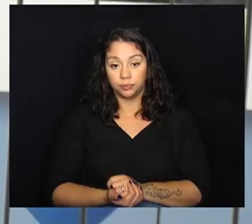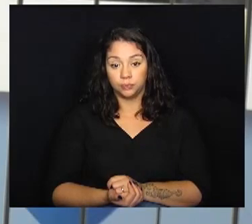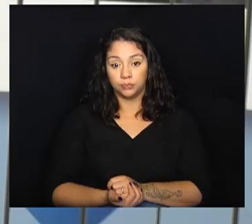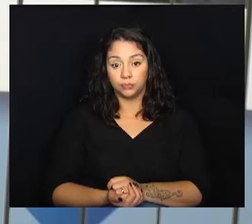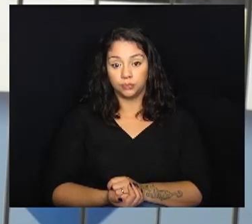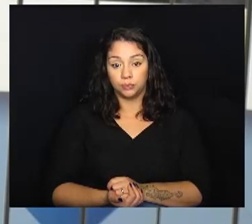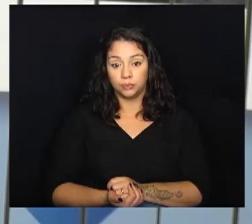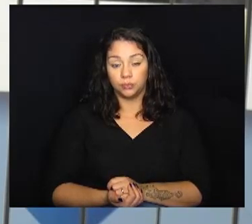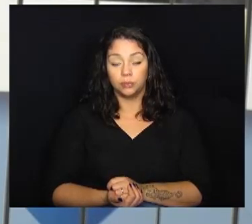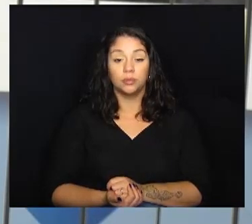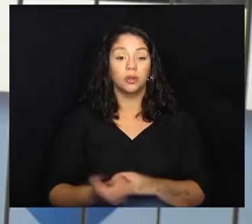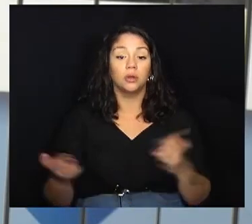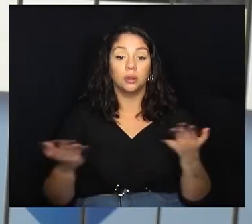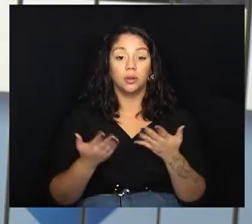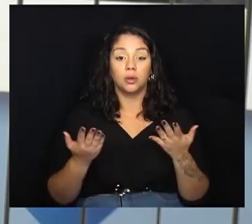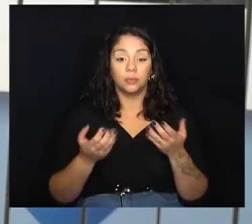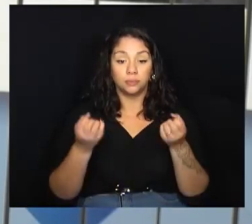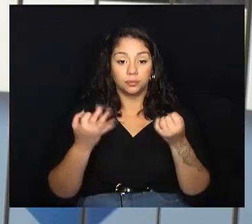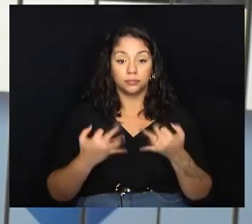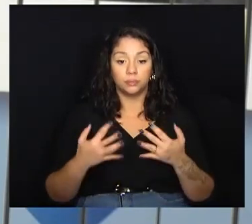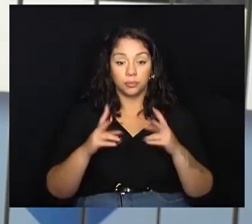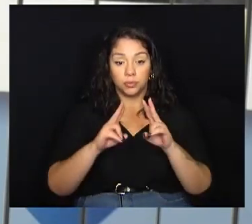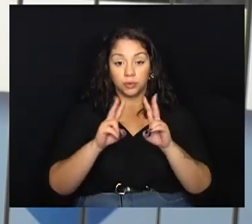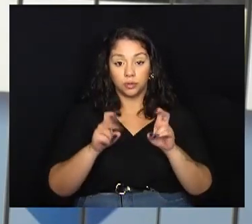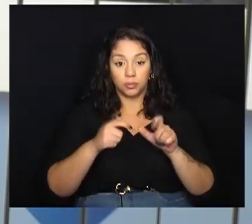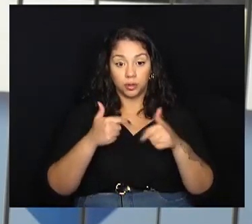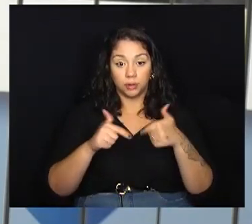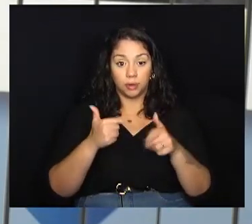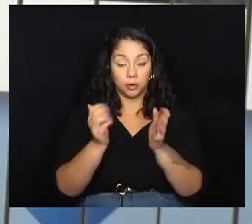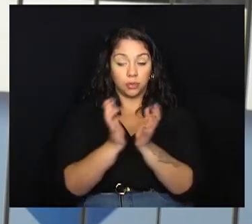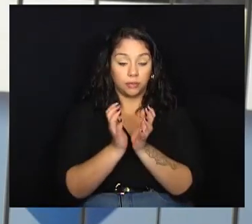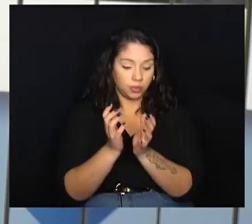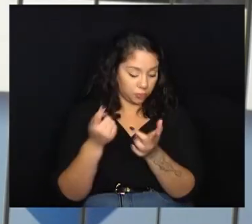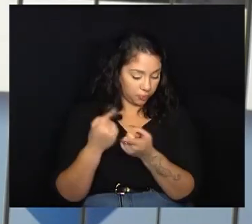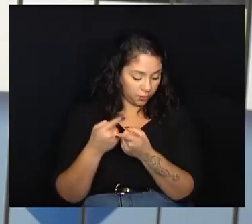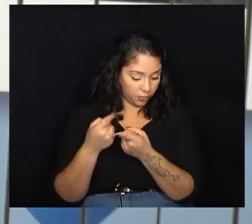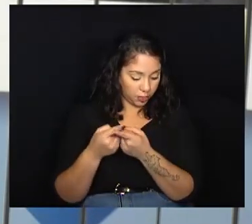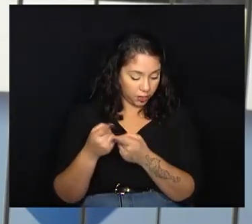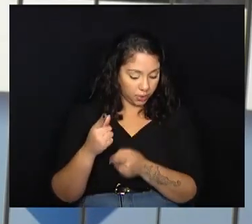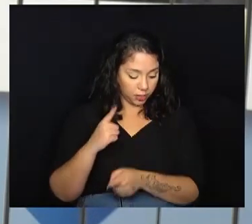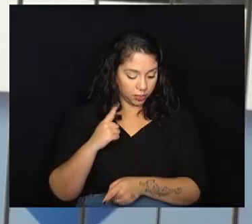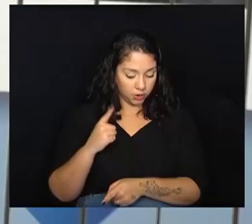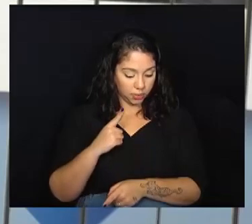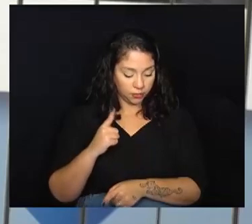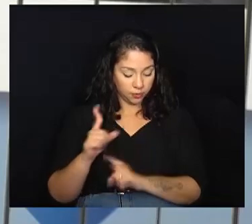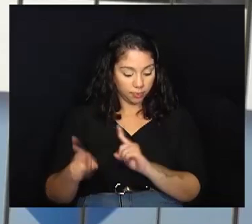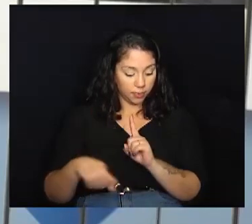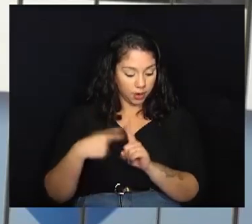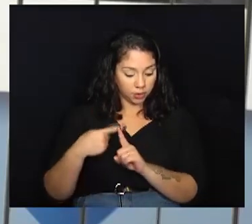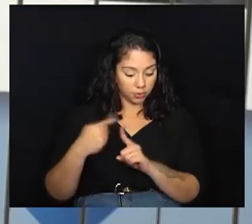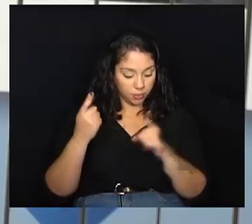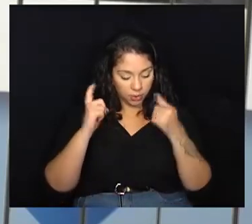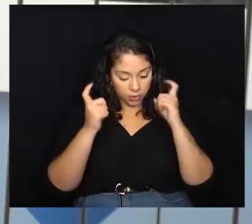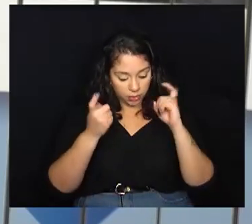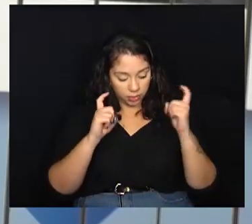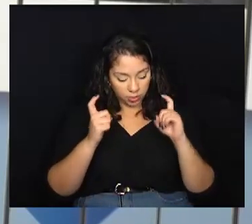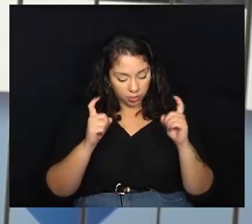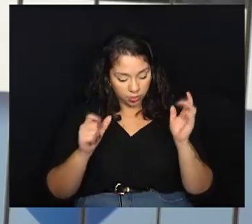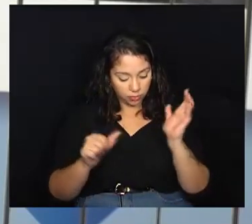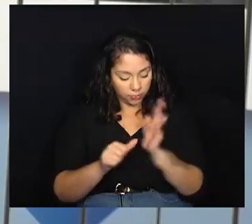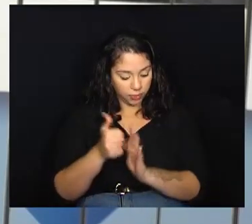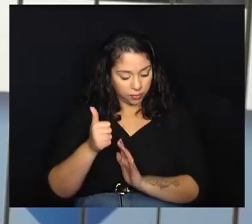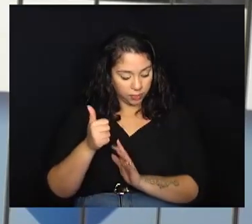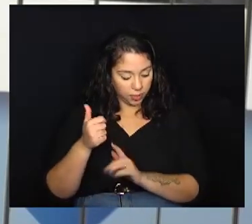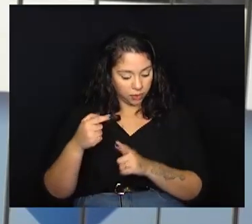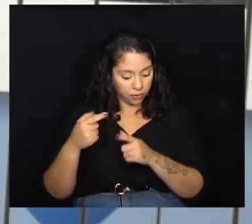A gente vai falar agora um pouquinho do trabalho das comissões, porque ainda teve mais reunião aí no final do primeiro semestre.